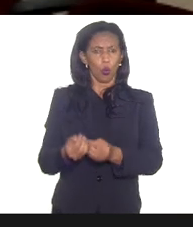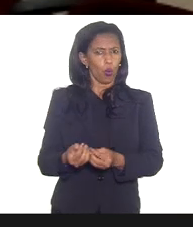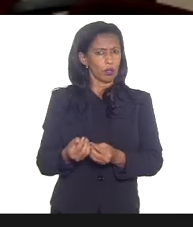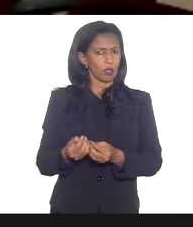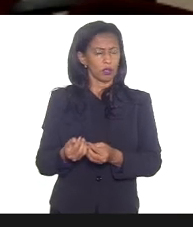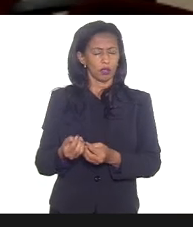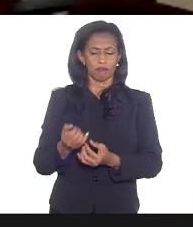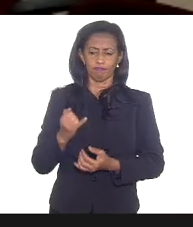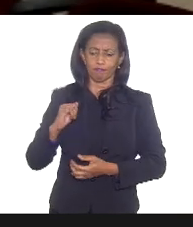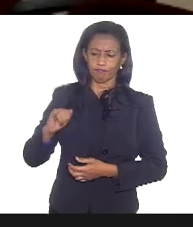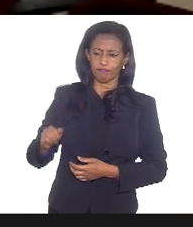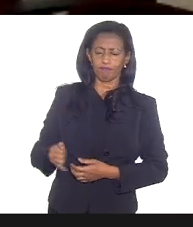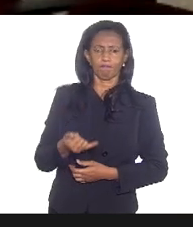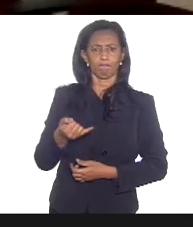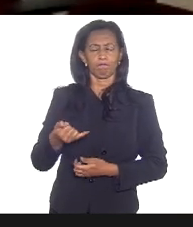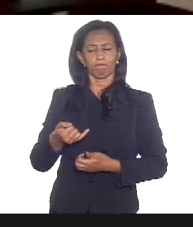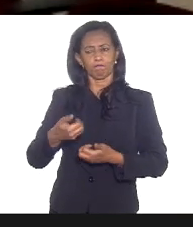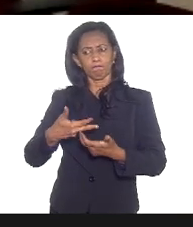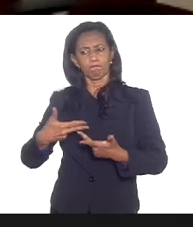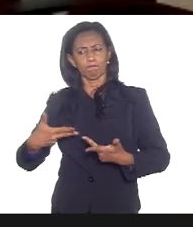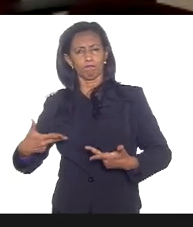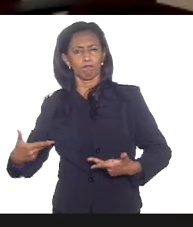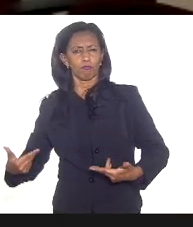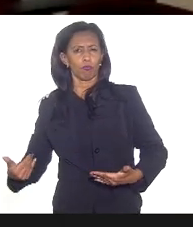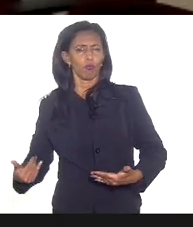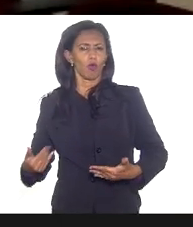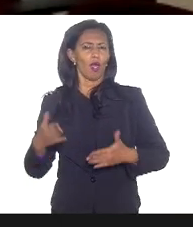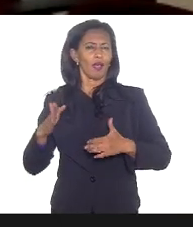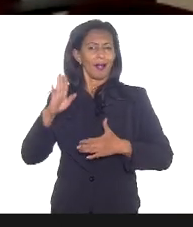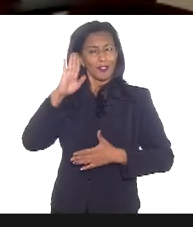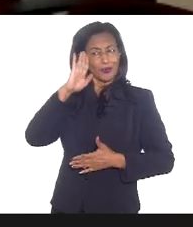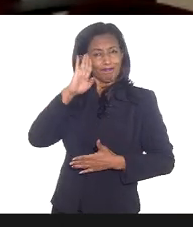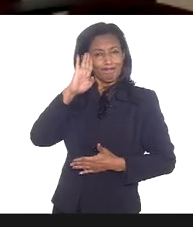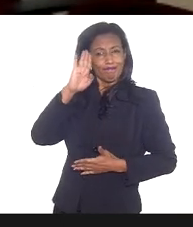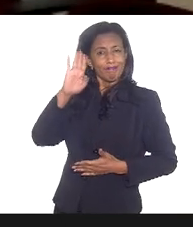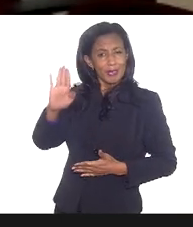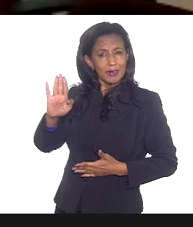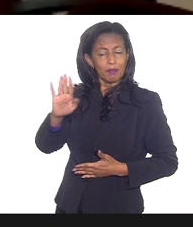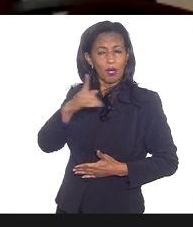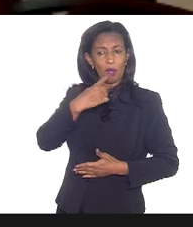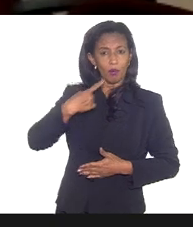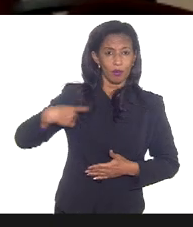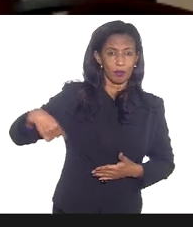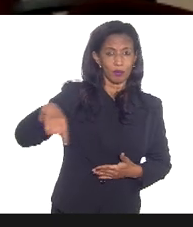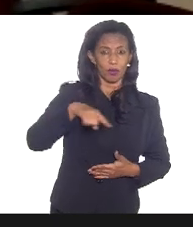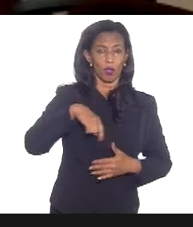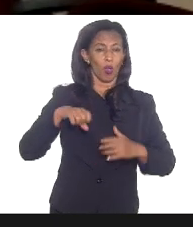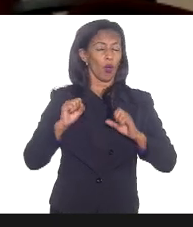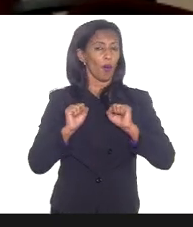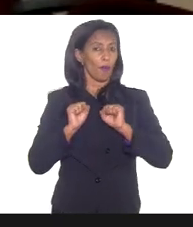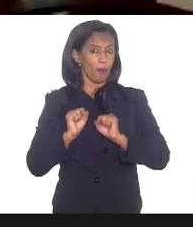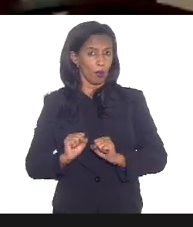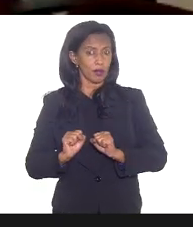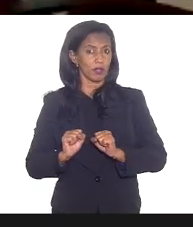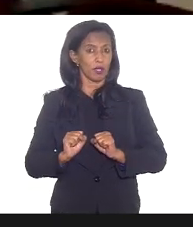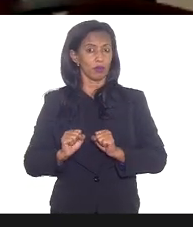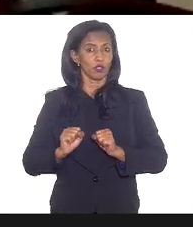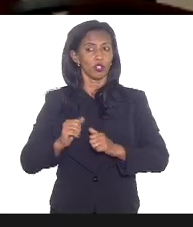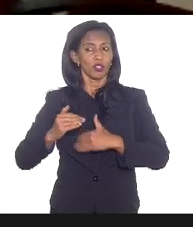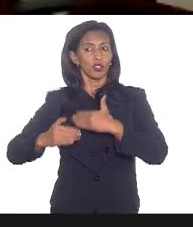condições ou aquelas prioritárias para que nós possamos